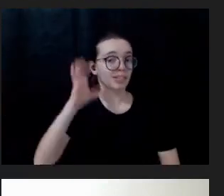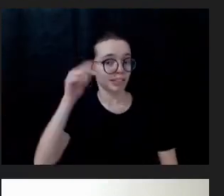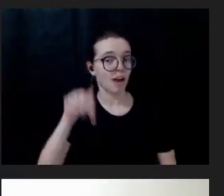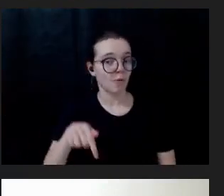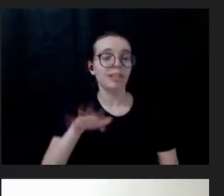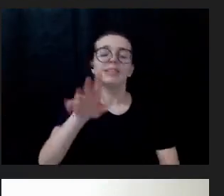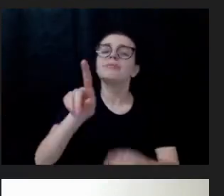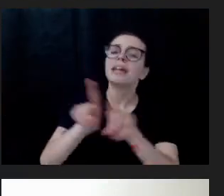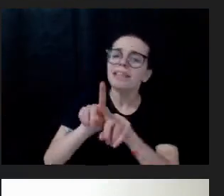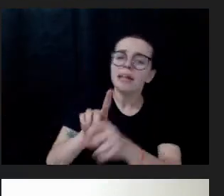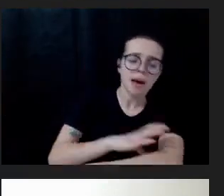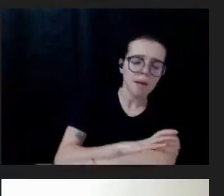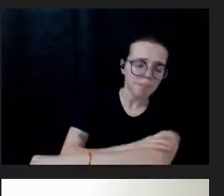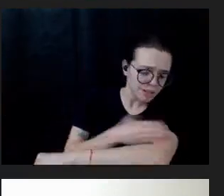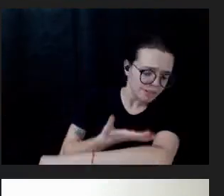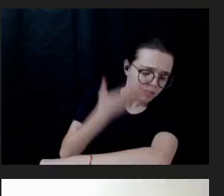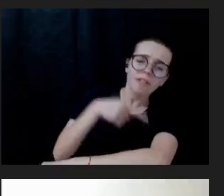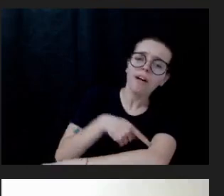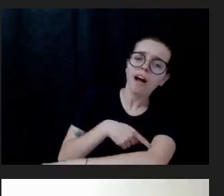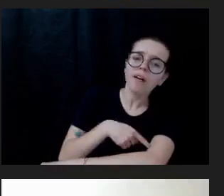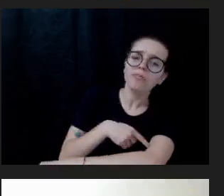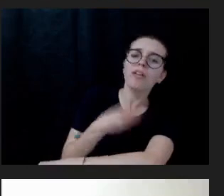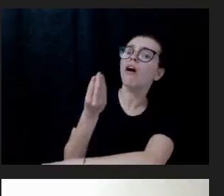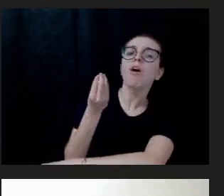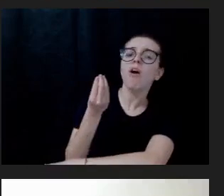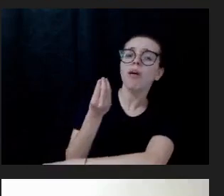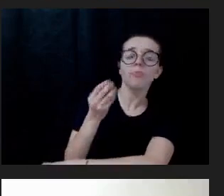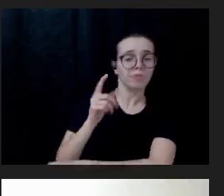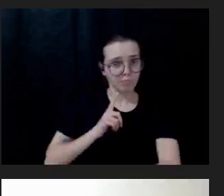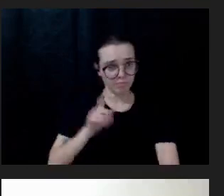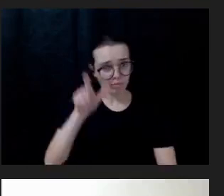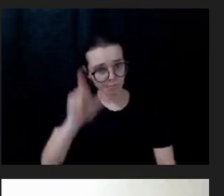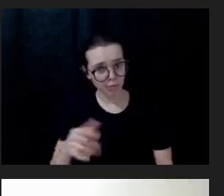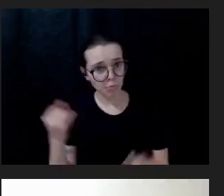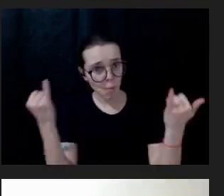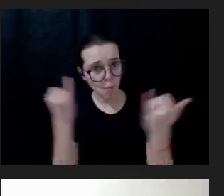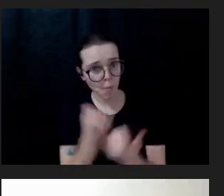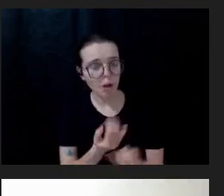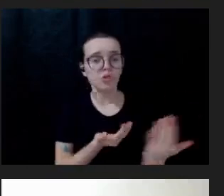Existem pessoas jovens, magras, que têm pressão alta.